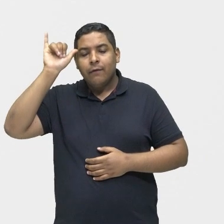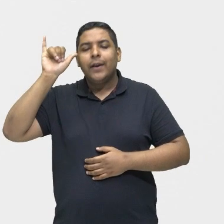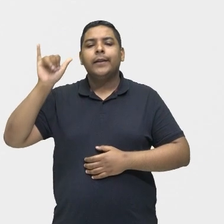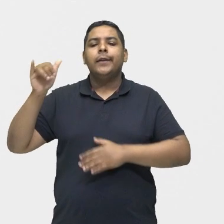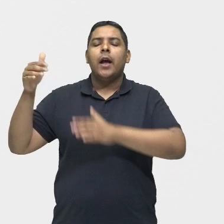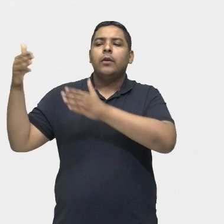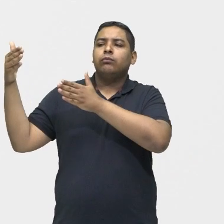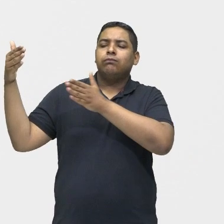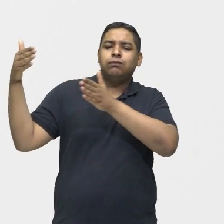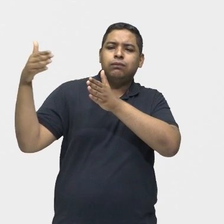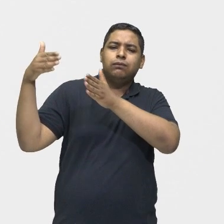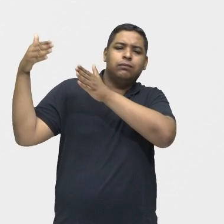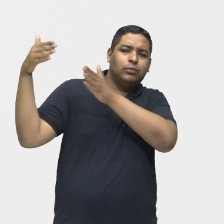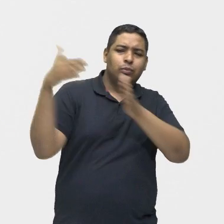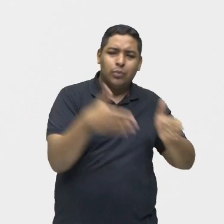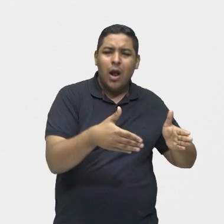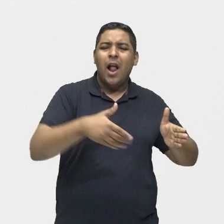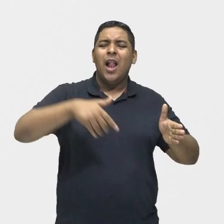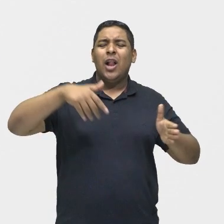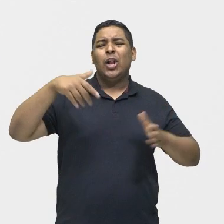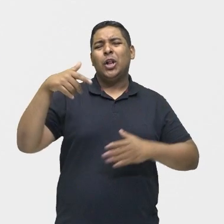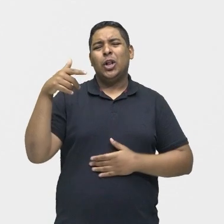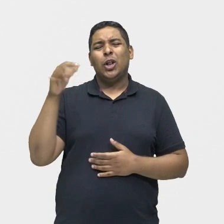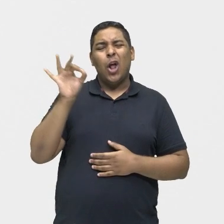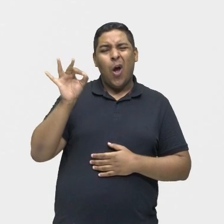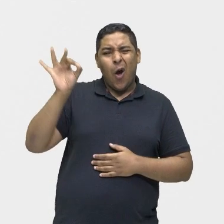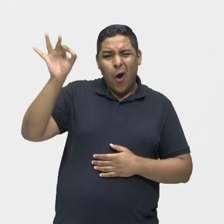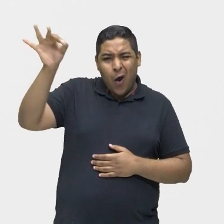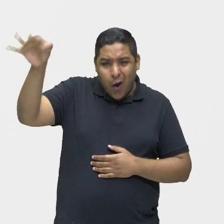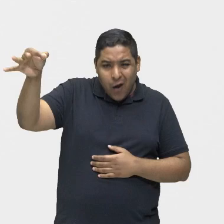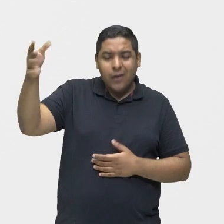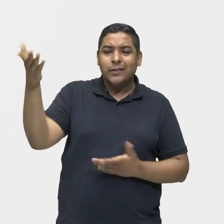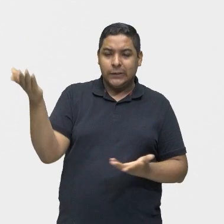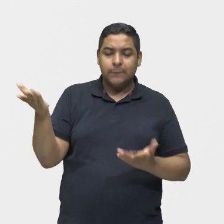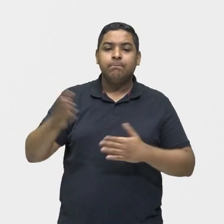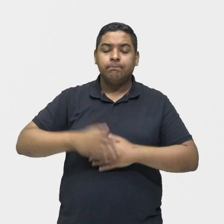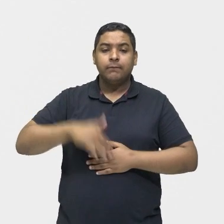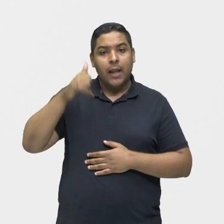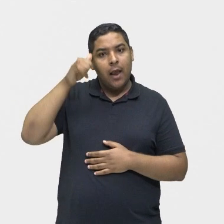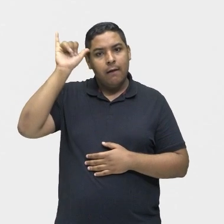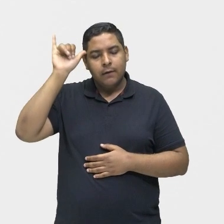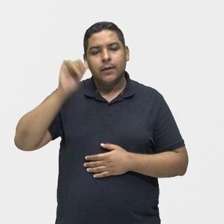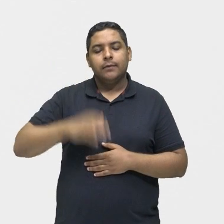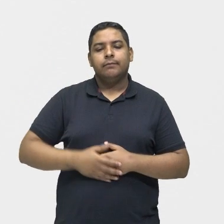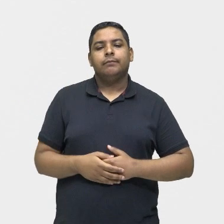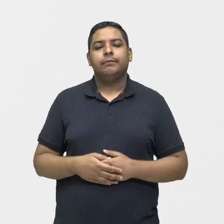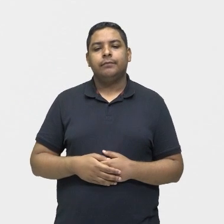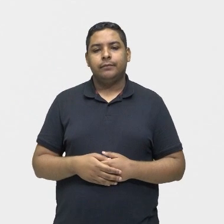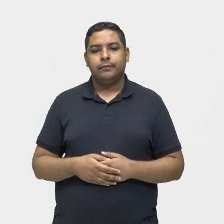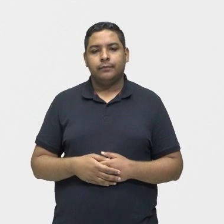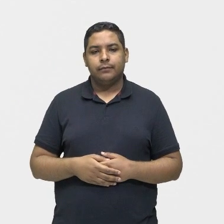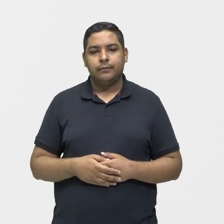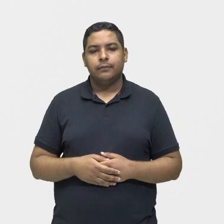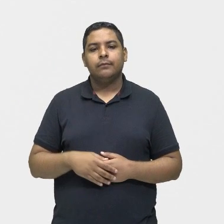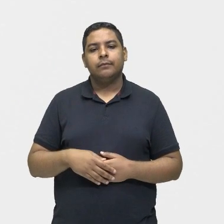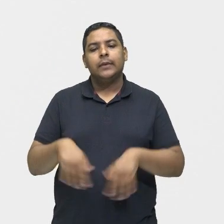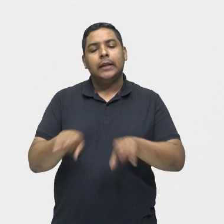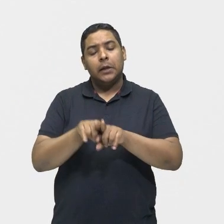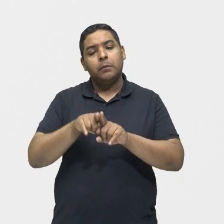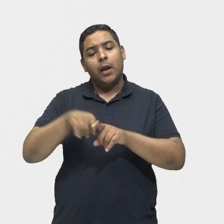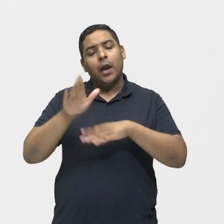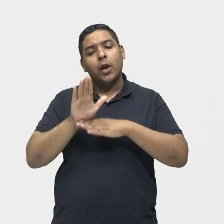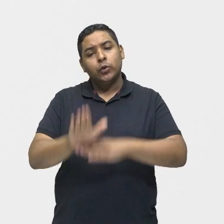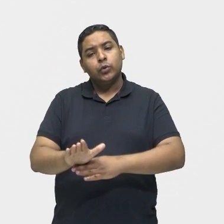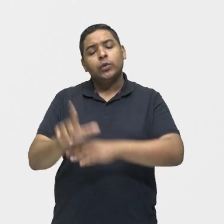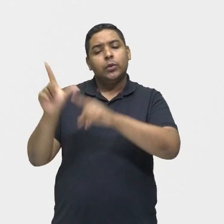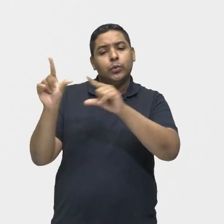e consumo de energia, né, então comprar produtos locais também é uma forma de reduzir o efeito estufa.